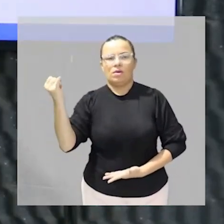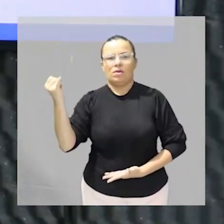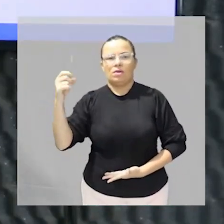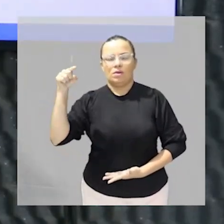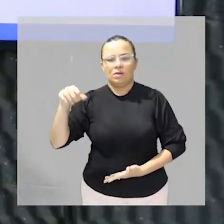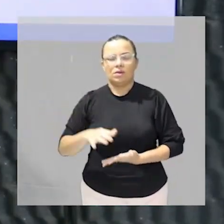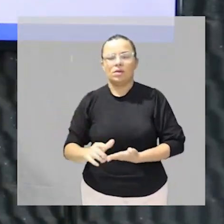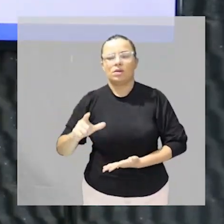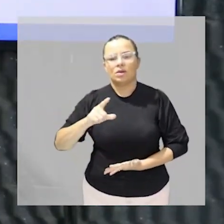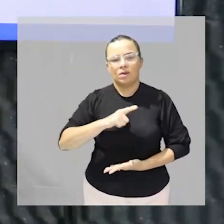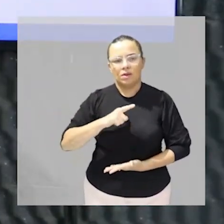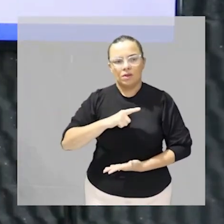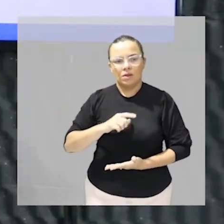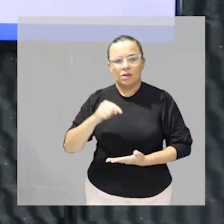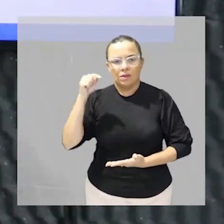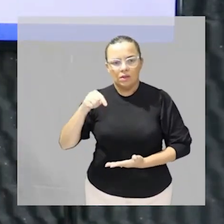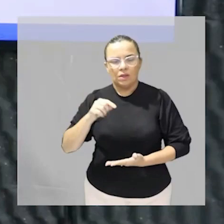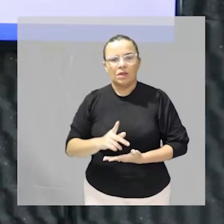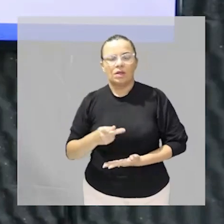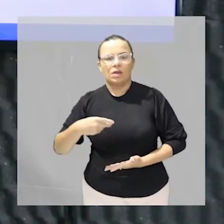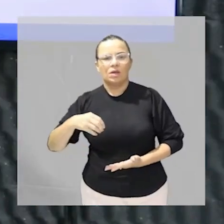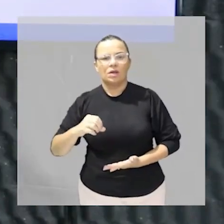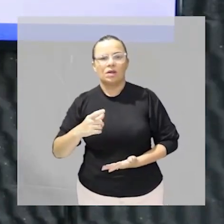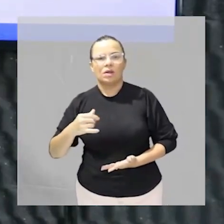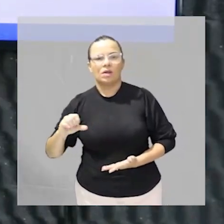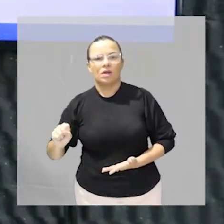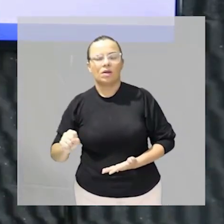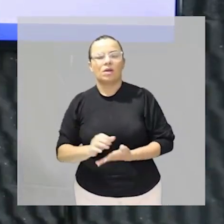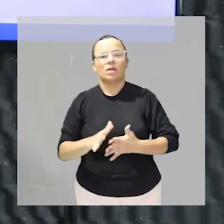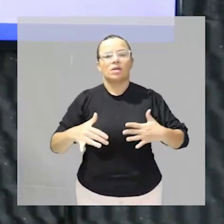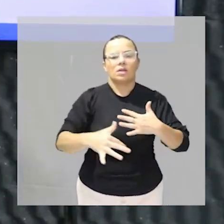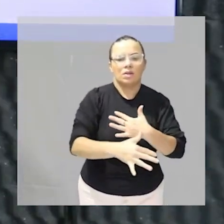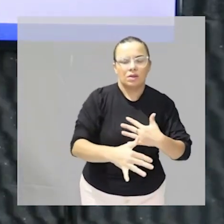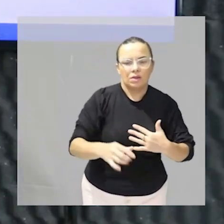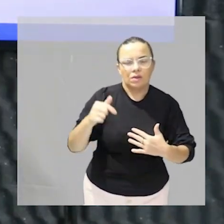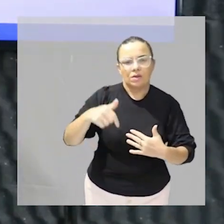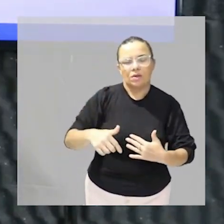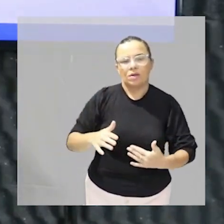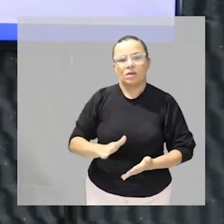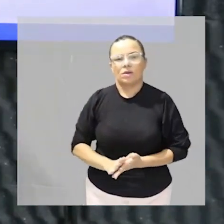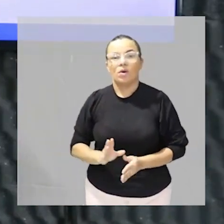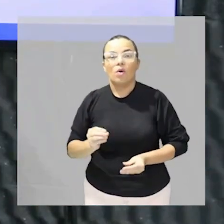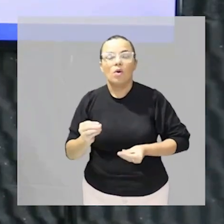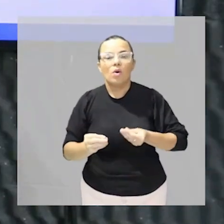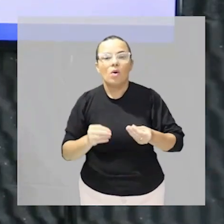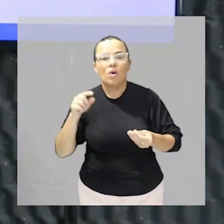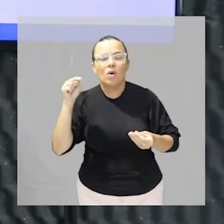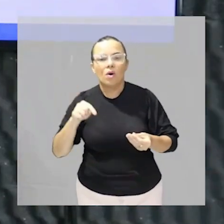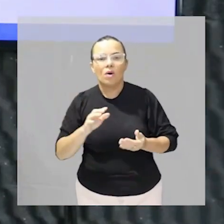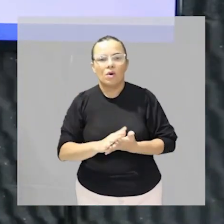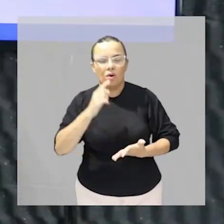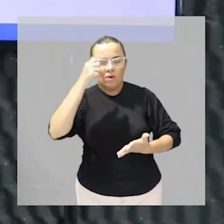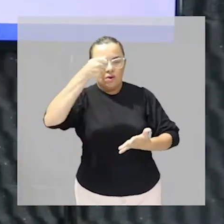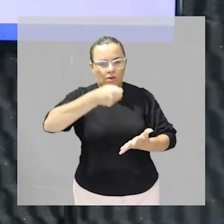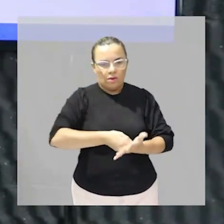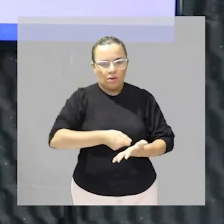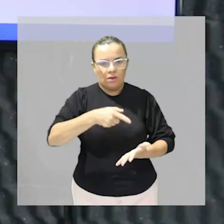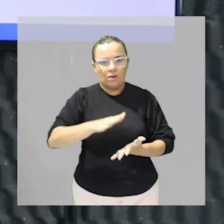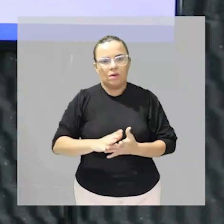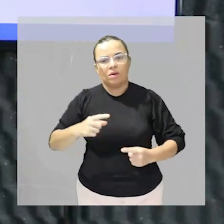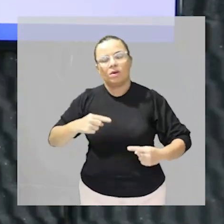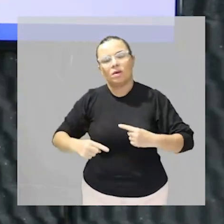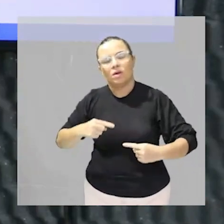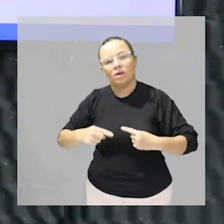para a existência dessa polis. A polis existe conforme as suas decisões que ele vai